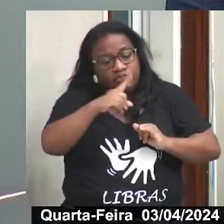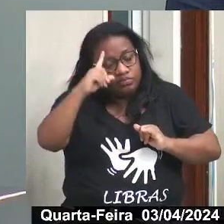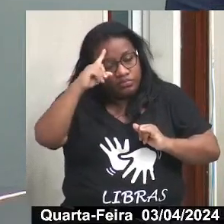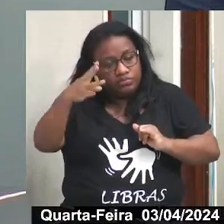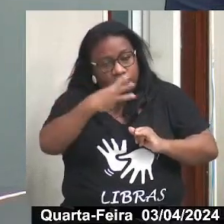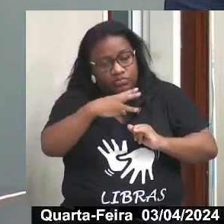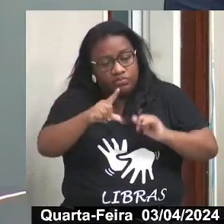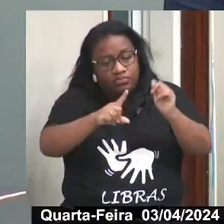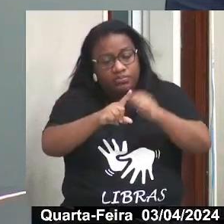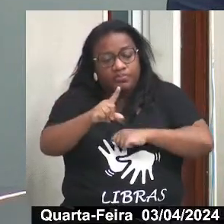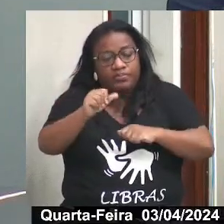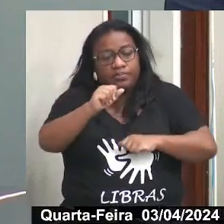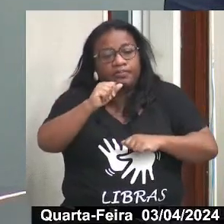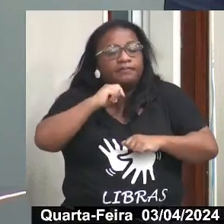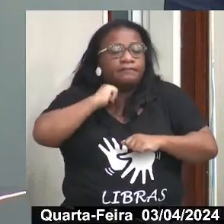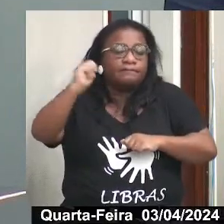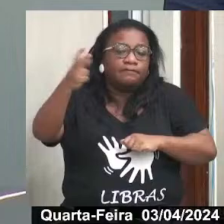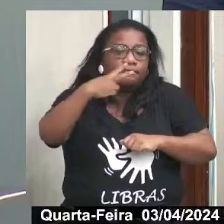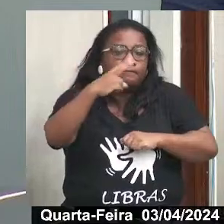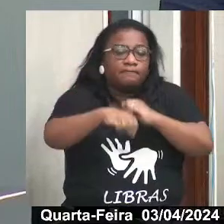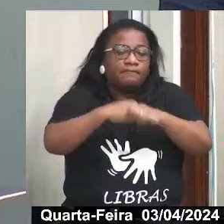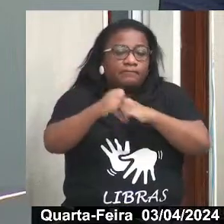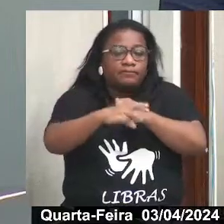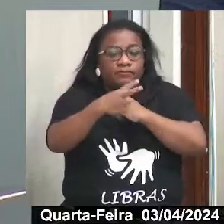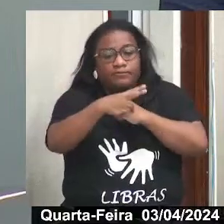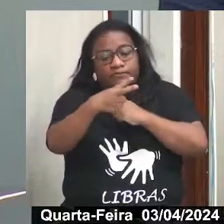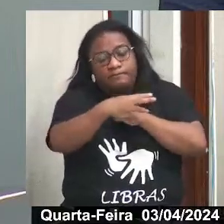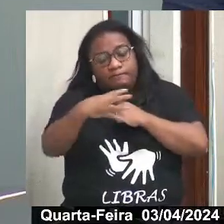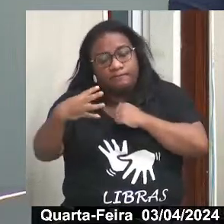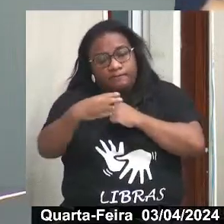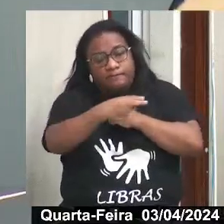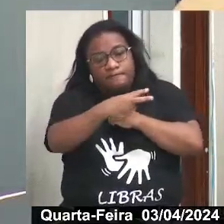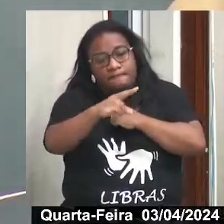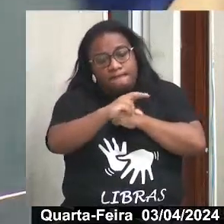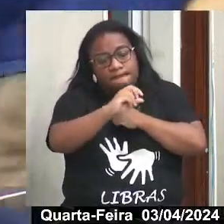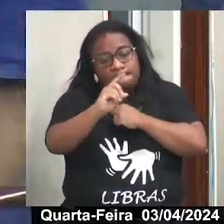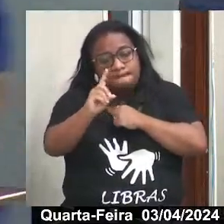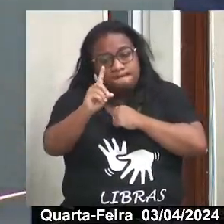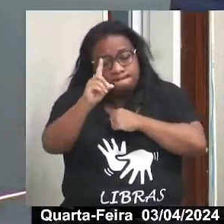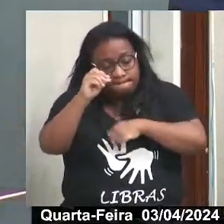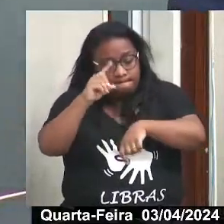ordinária, realizada no dia 3 de abril de 2024, às 10 horas da manhã, presidente.